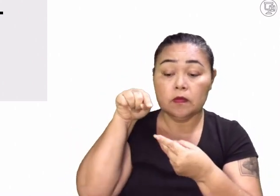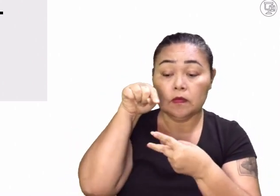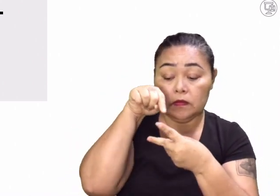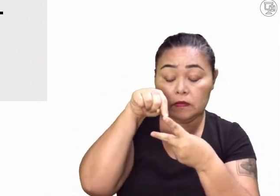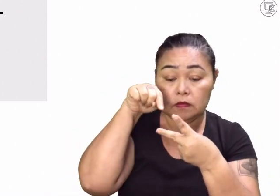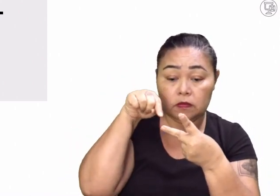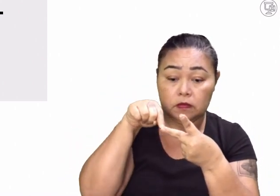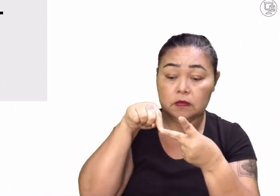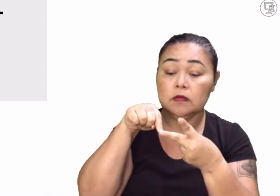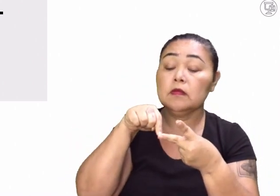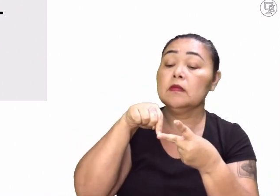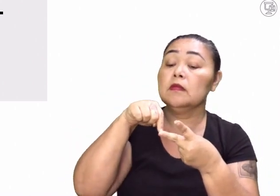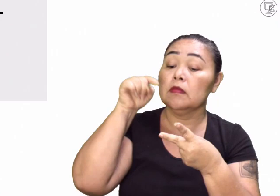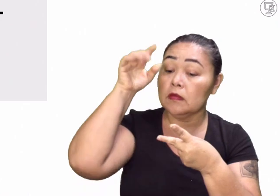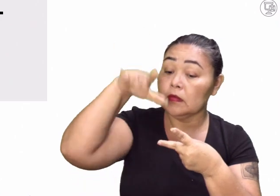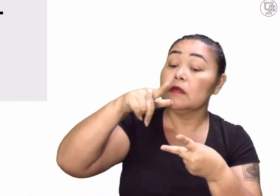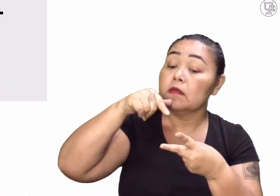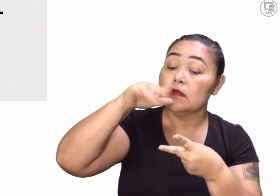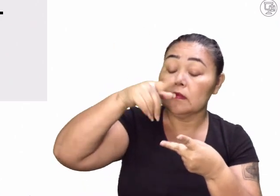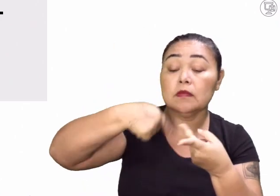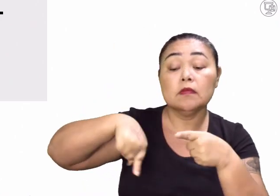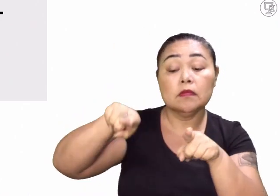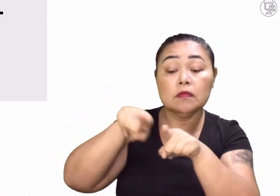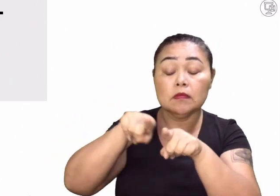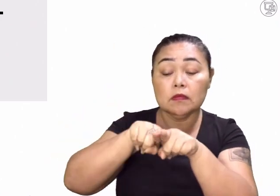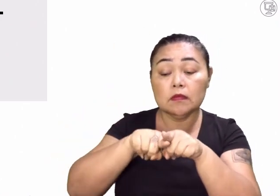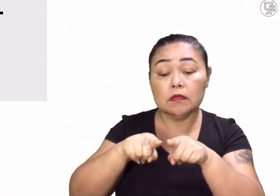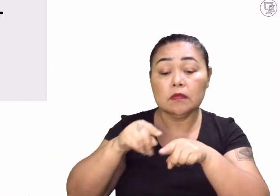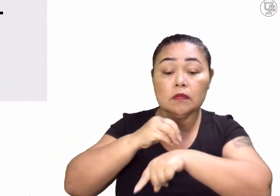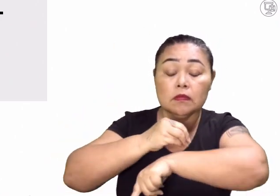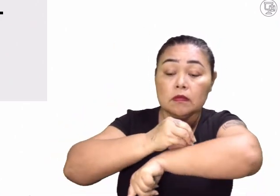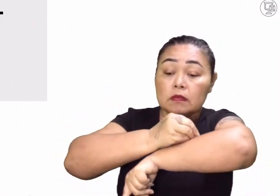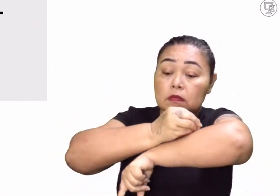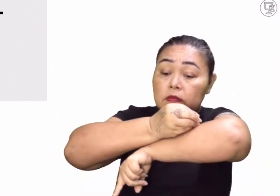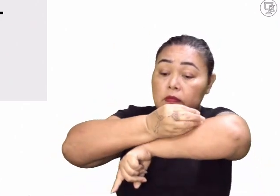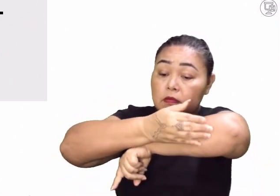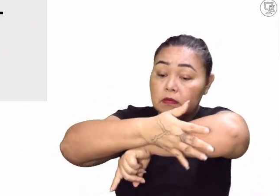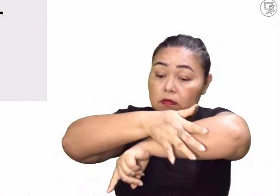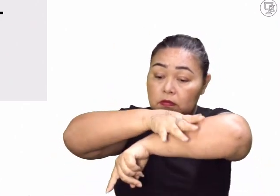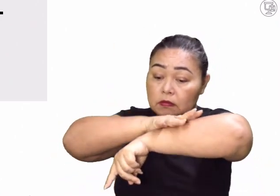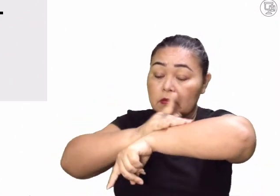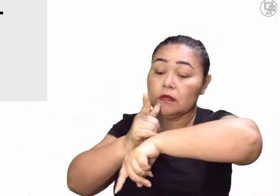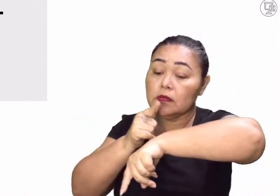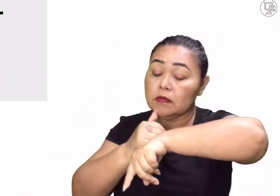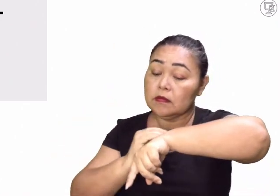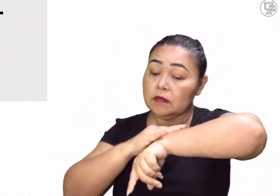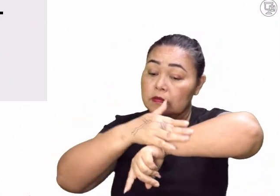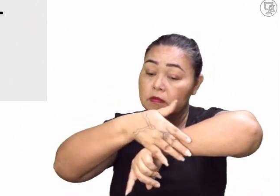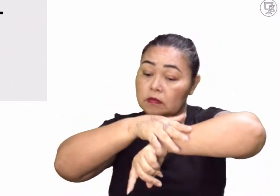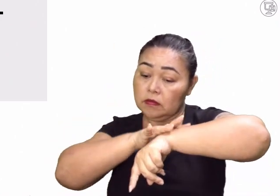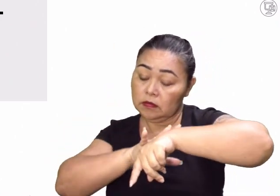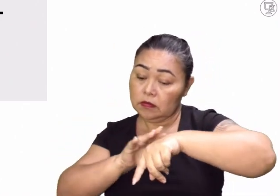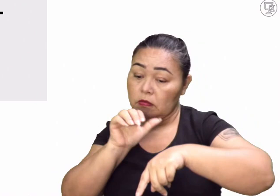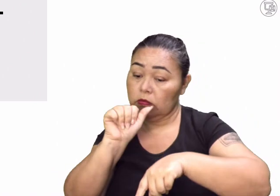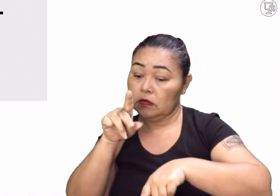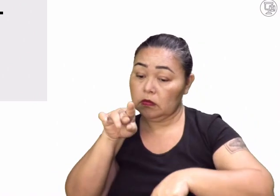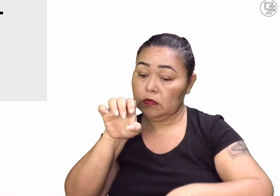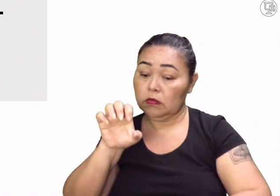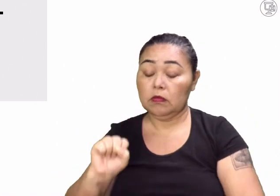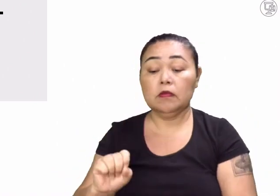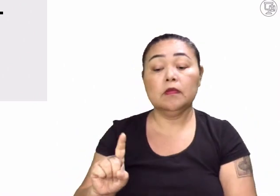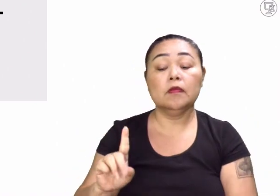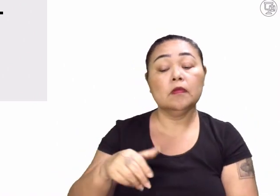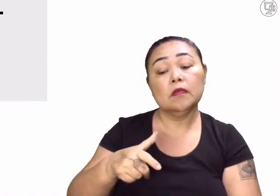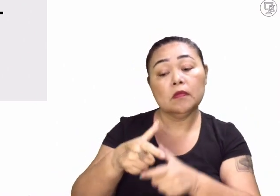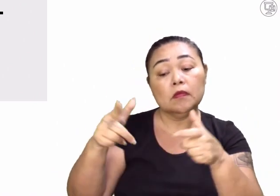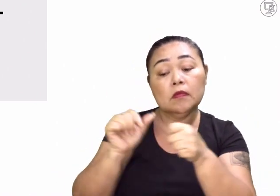ele é alimentado pelas águas da chuva e também pelo derretimento da Cordilheira dos Andes, né, professor Jorge? É isso aí. A maior parte dos